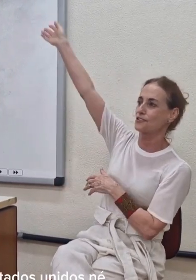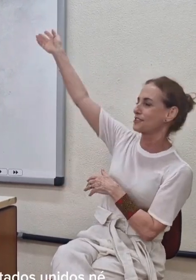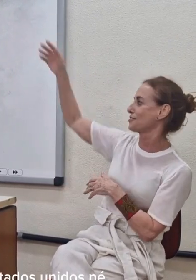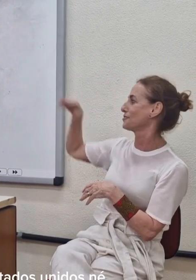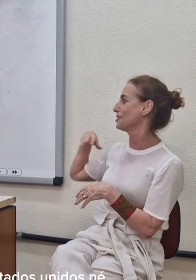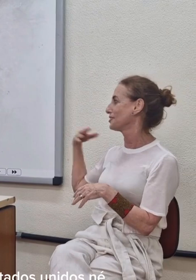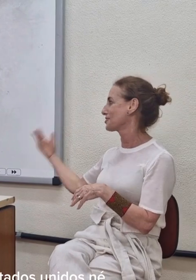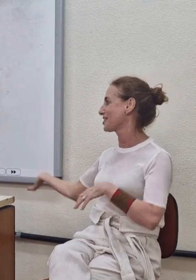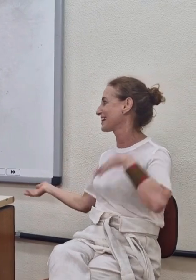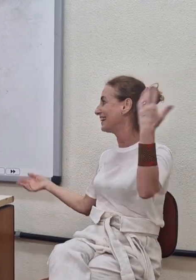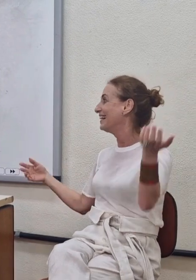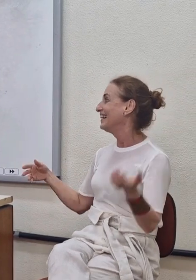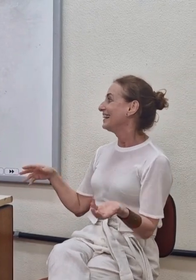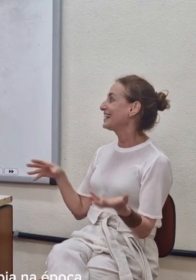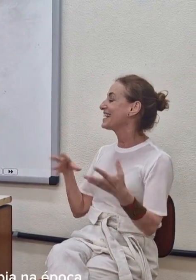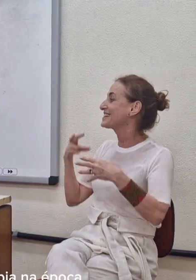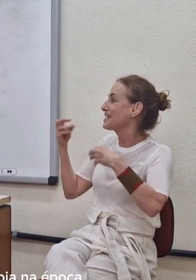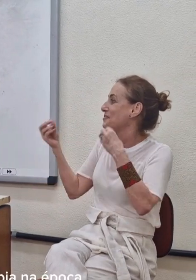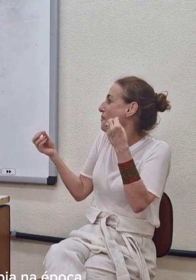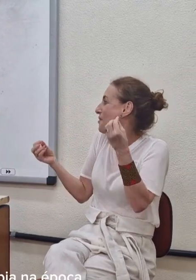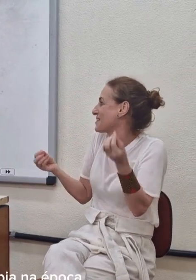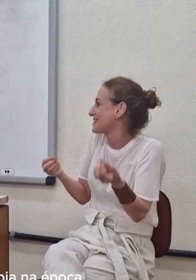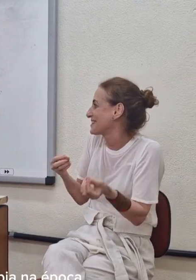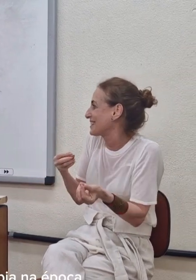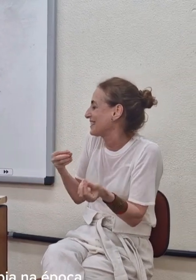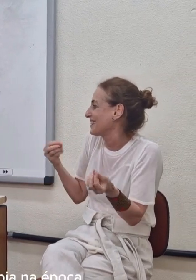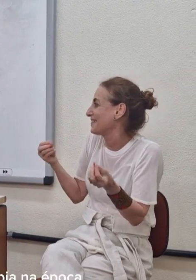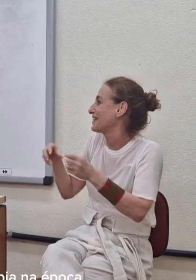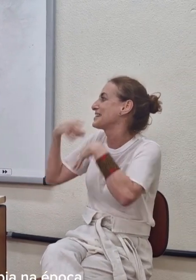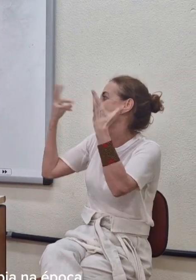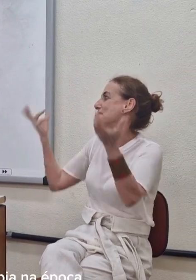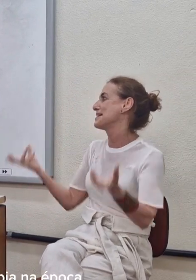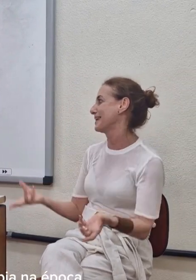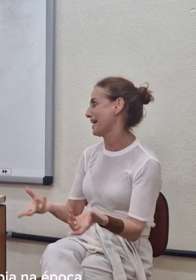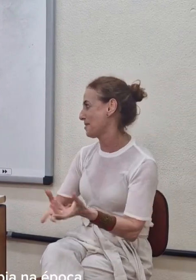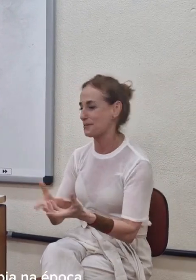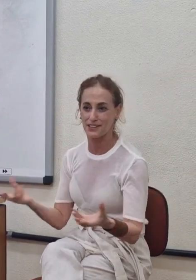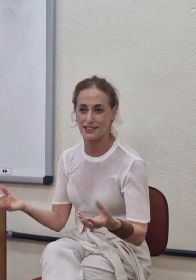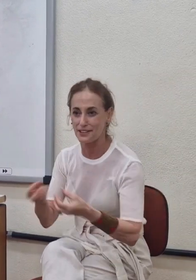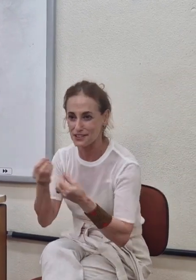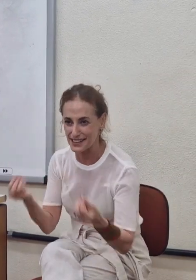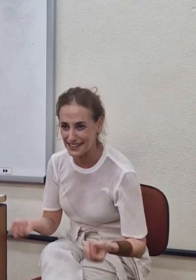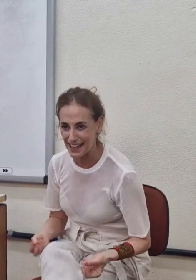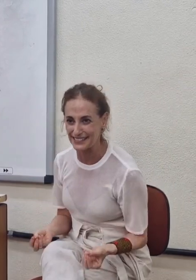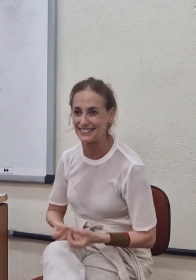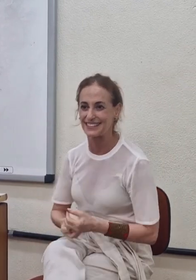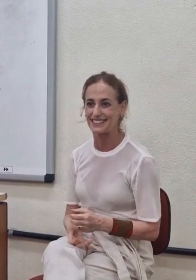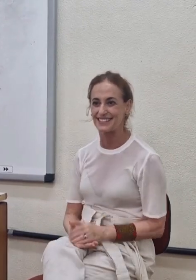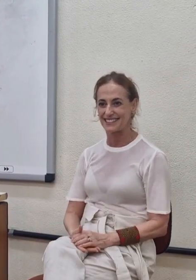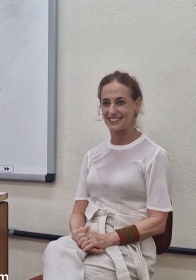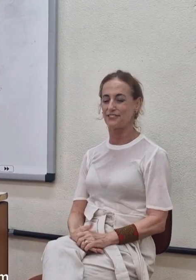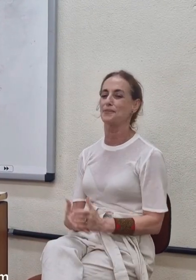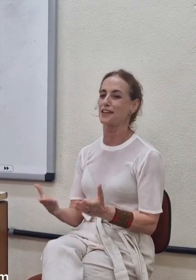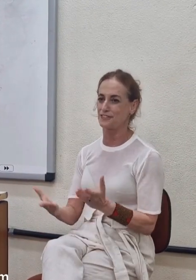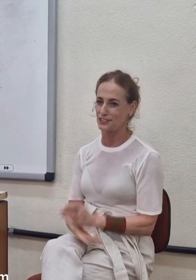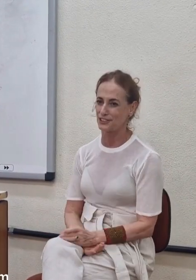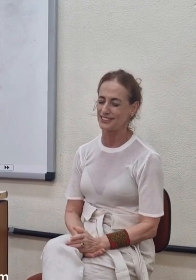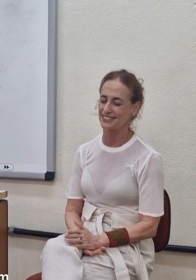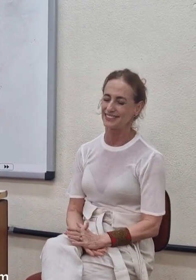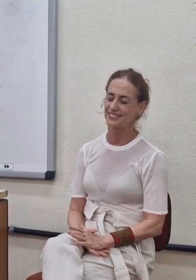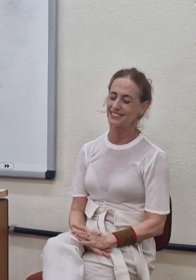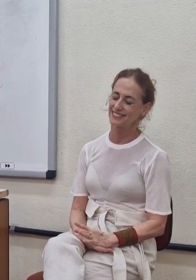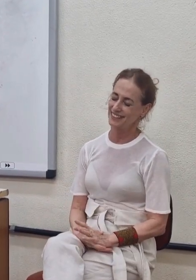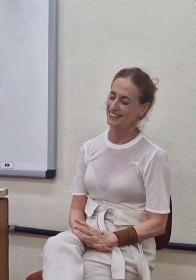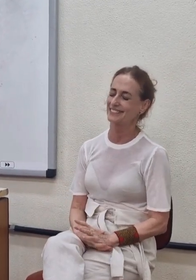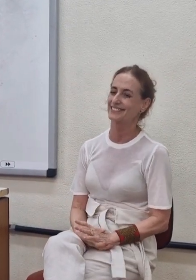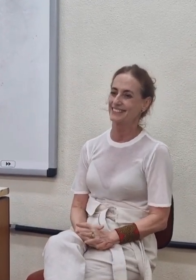o Rinaldo nos Estados Unidos, né? E aí saíram coisas que eu nem sabia na época, de tantos detalhes, assim, foi